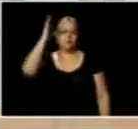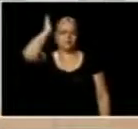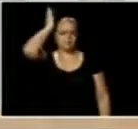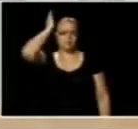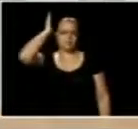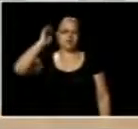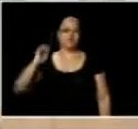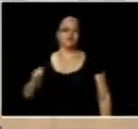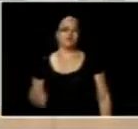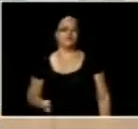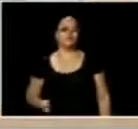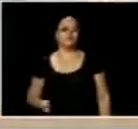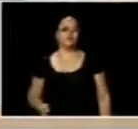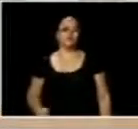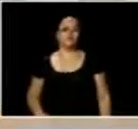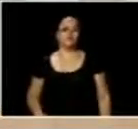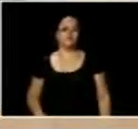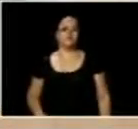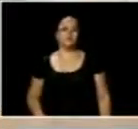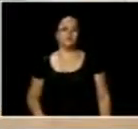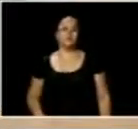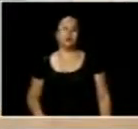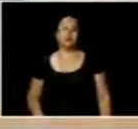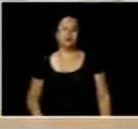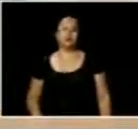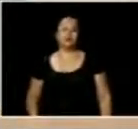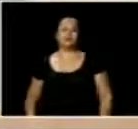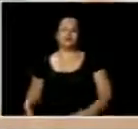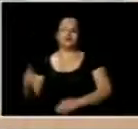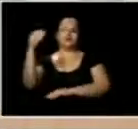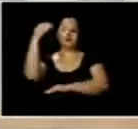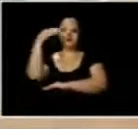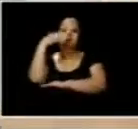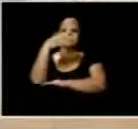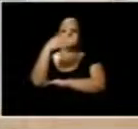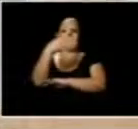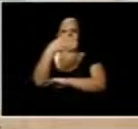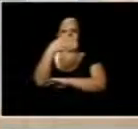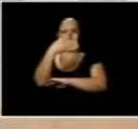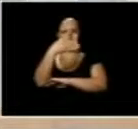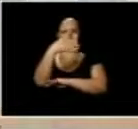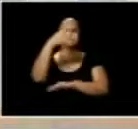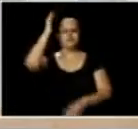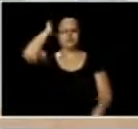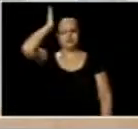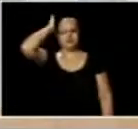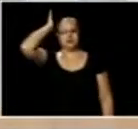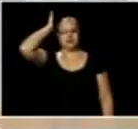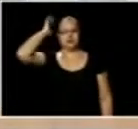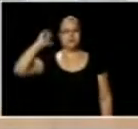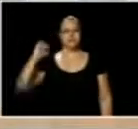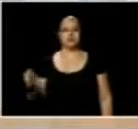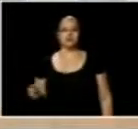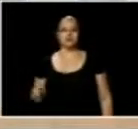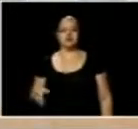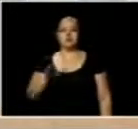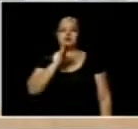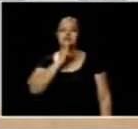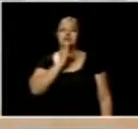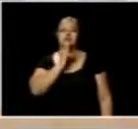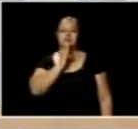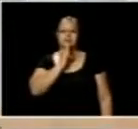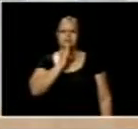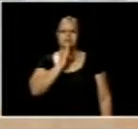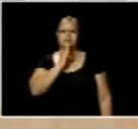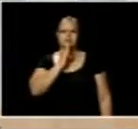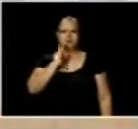hotéis da nossa cidade para conhecer Campos do Jordão, Aparecida do Norte, até Ubatuba. Essas pessoas querem